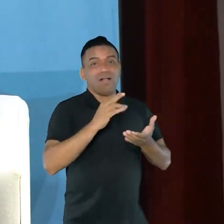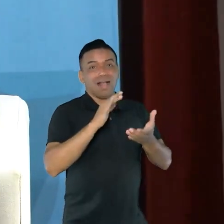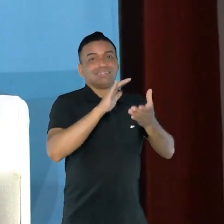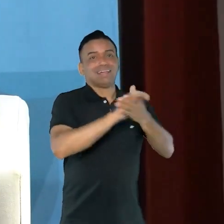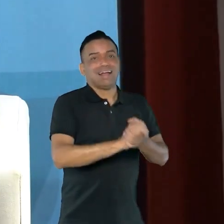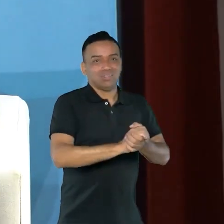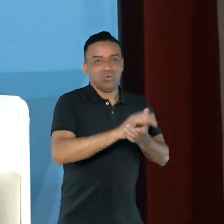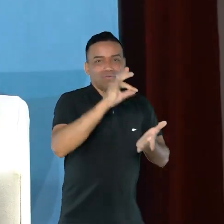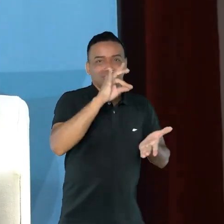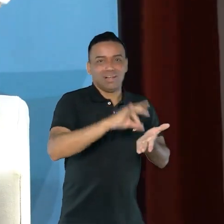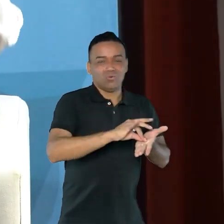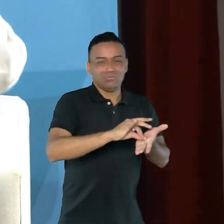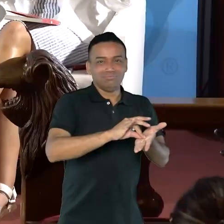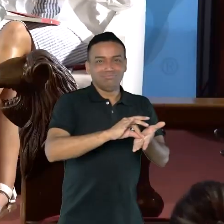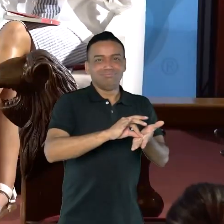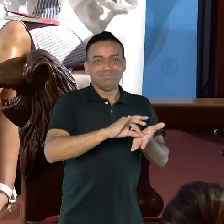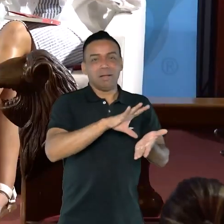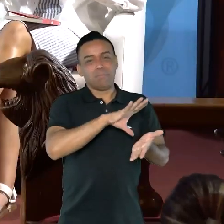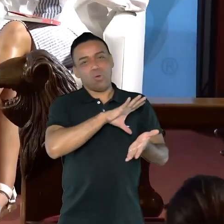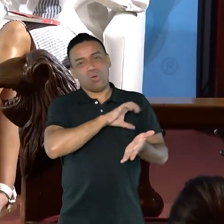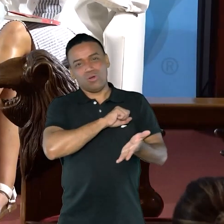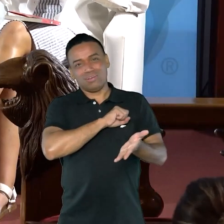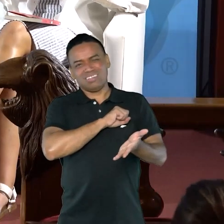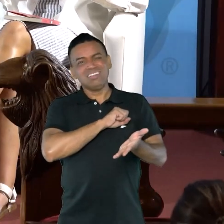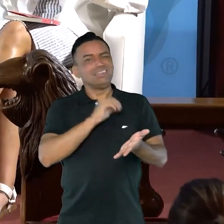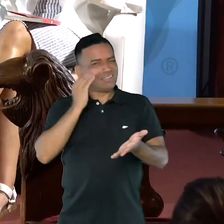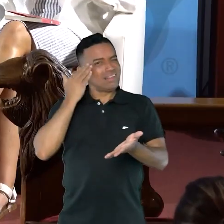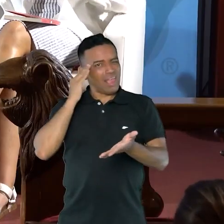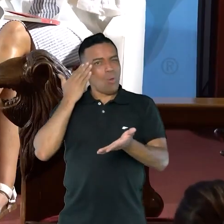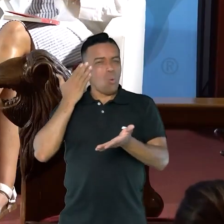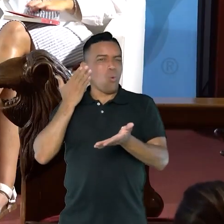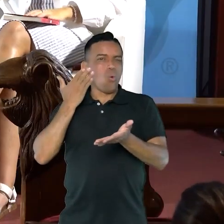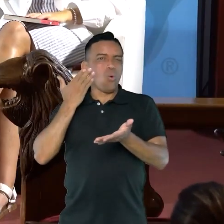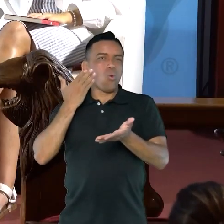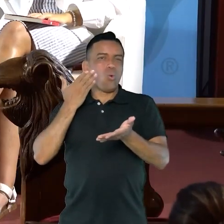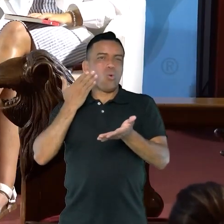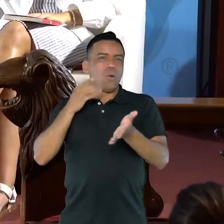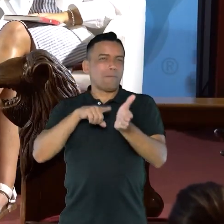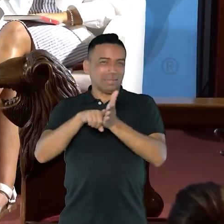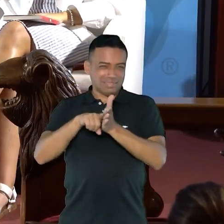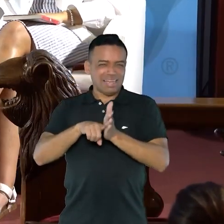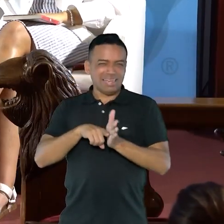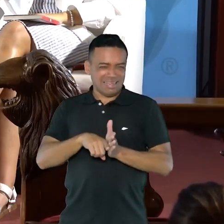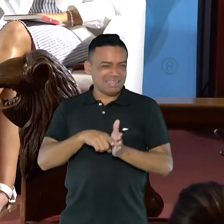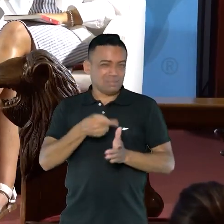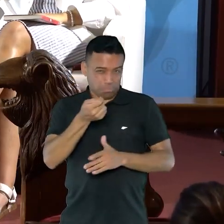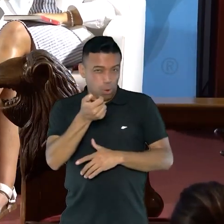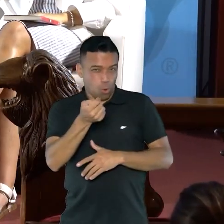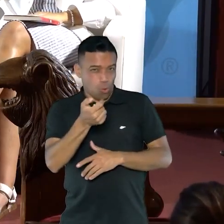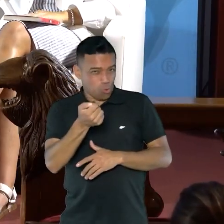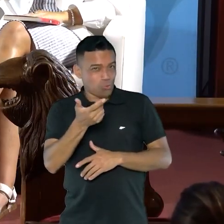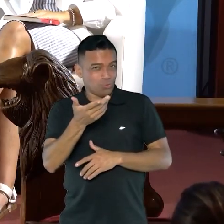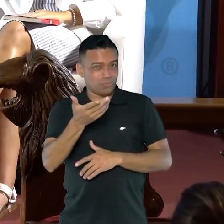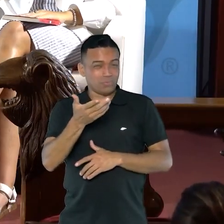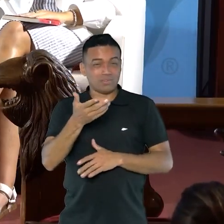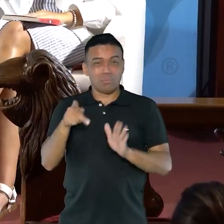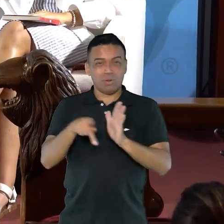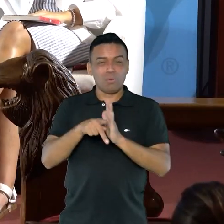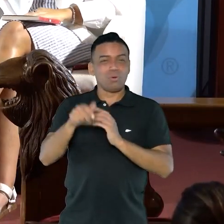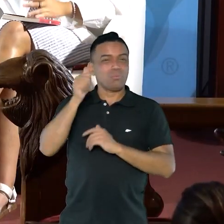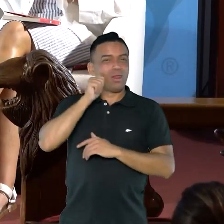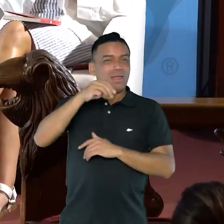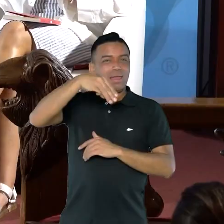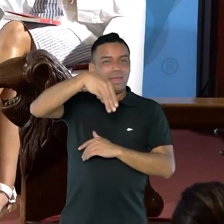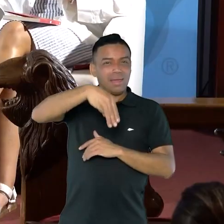dimensão apenas do amor, né? Deu para acompanhar um pouquinho, gente? É uma pesquisa muito bacana, assim, da Miriam Goldenberg,